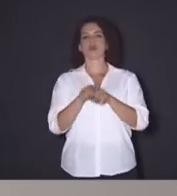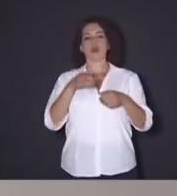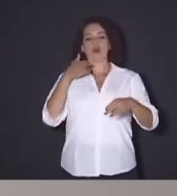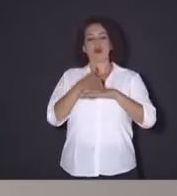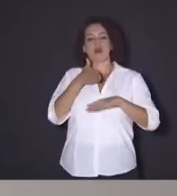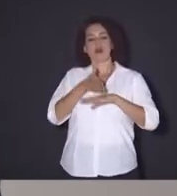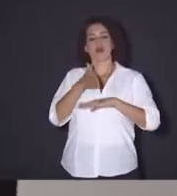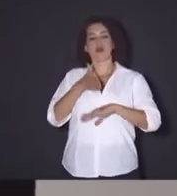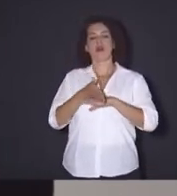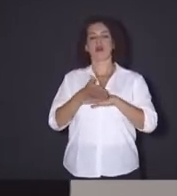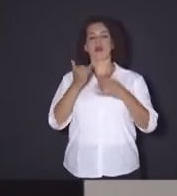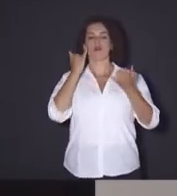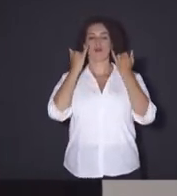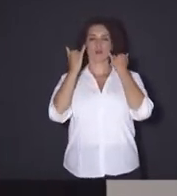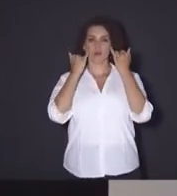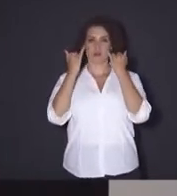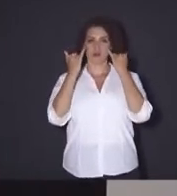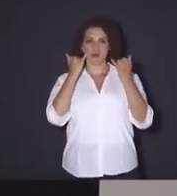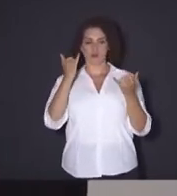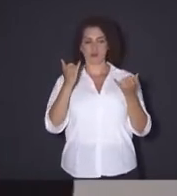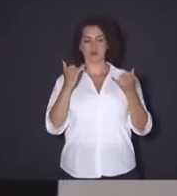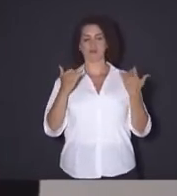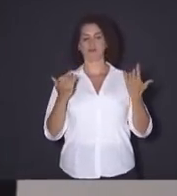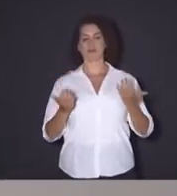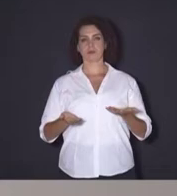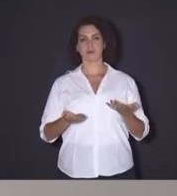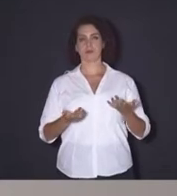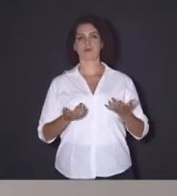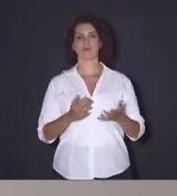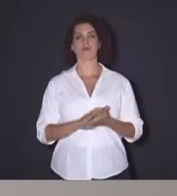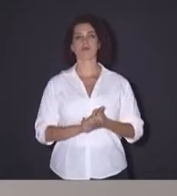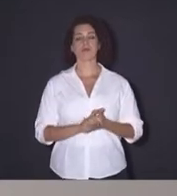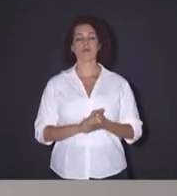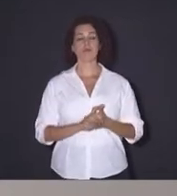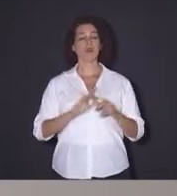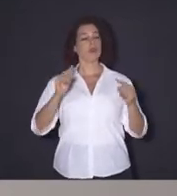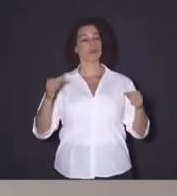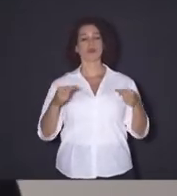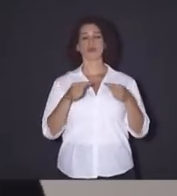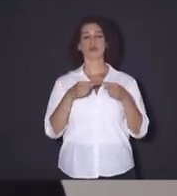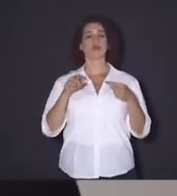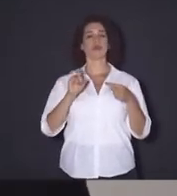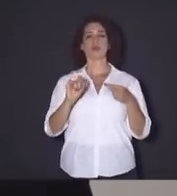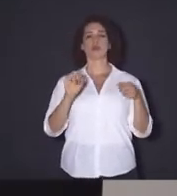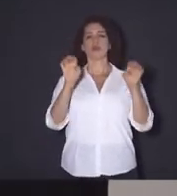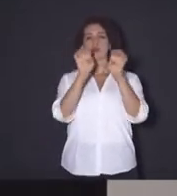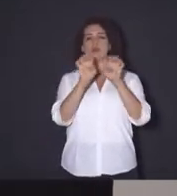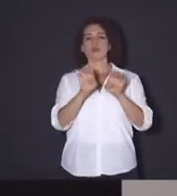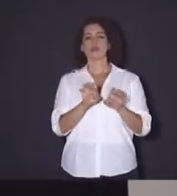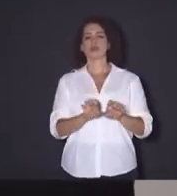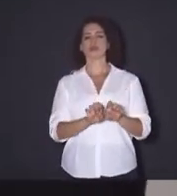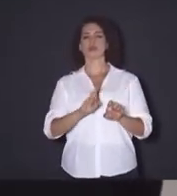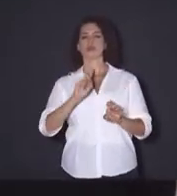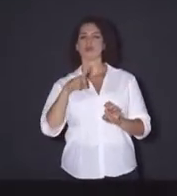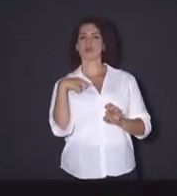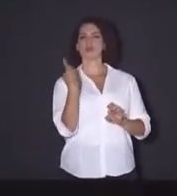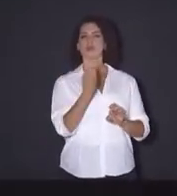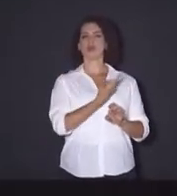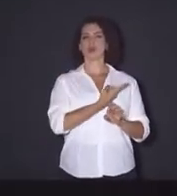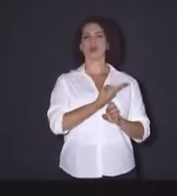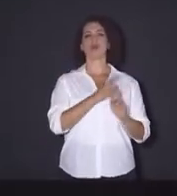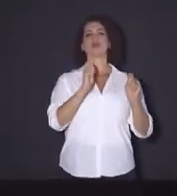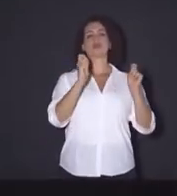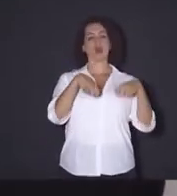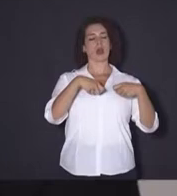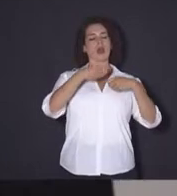O que falamos aí de liberação do polo de emissão, hoje diz respeito exatamente a uma estrutura onde todos nós somos emissores e